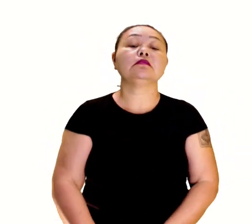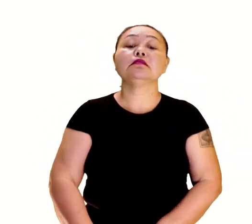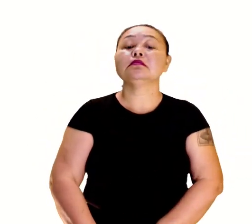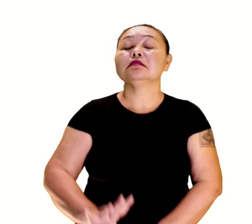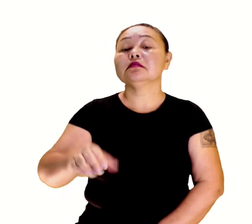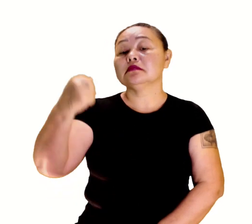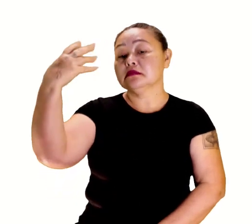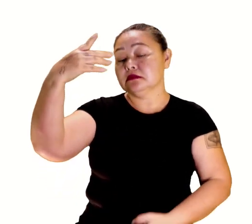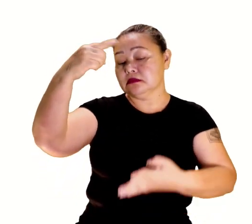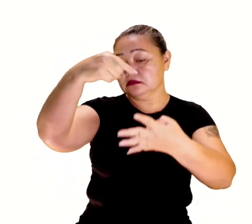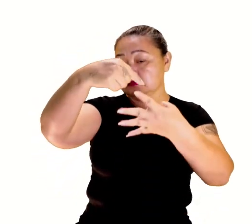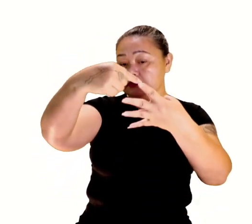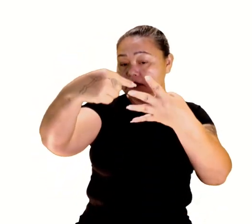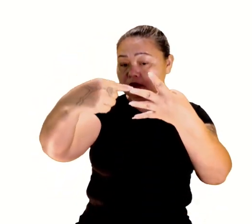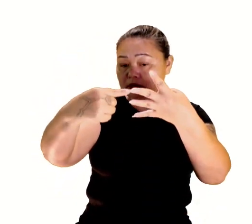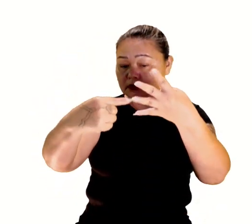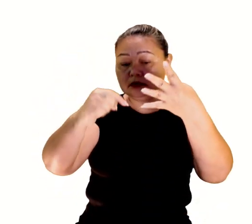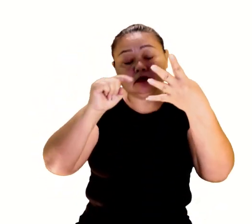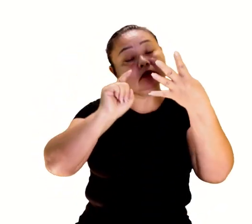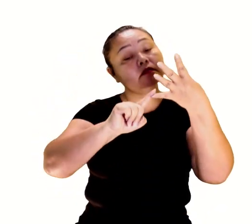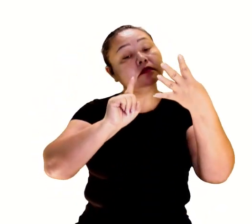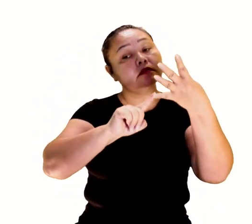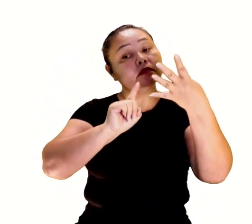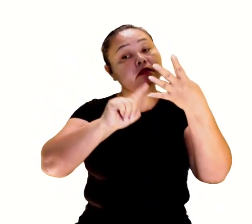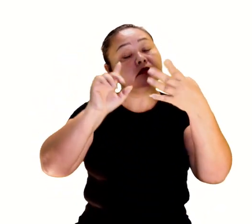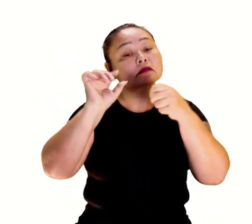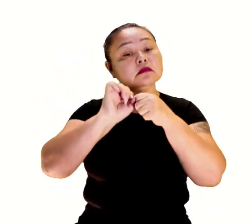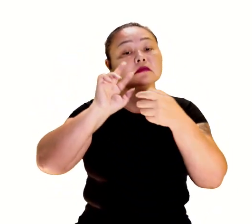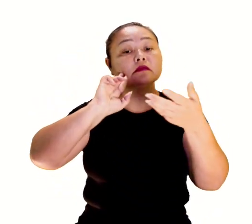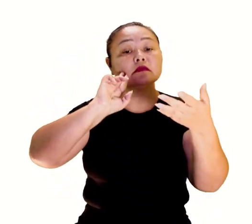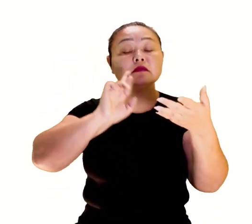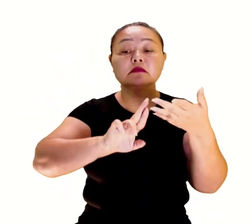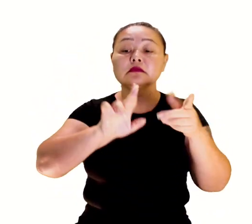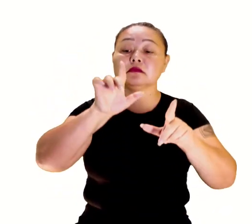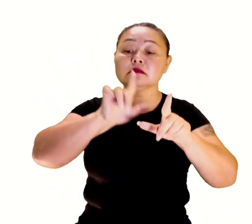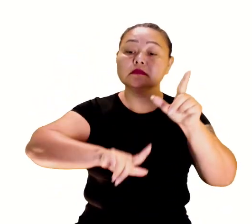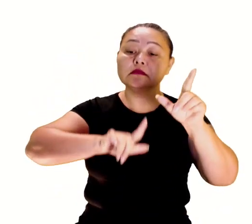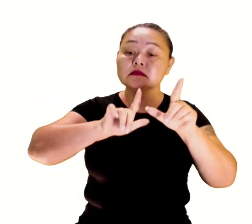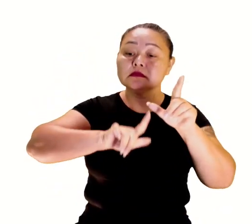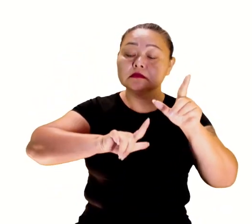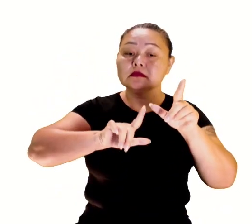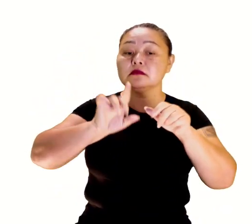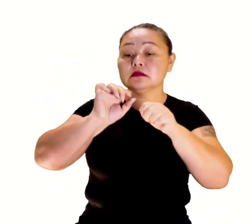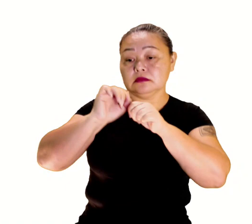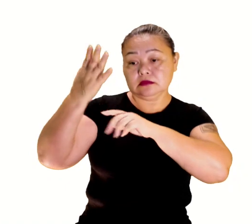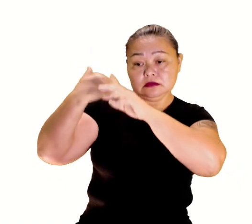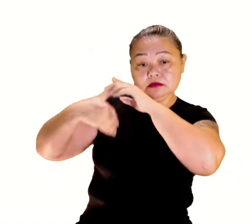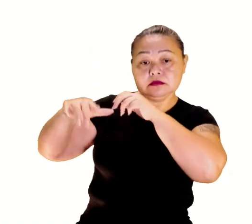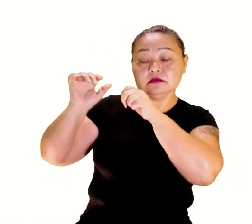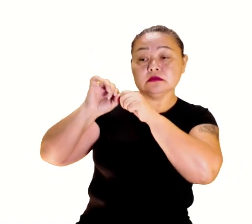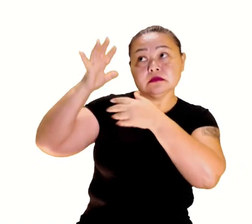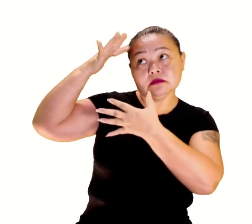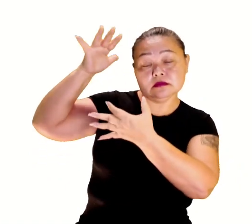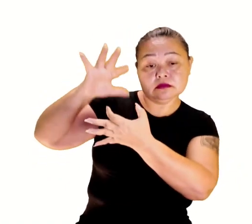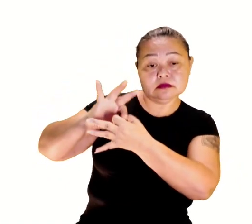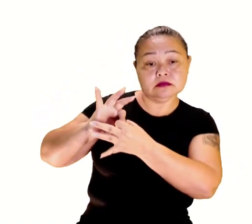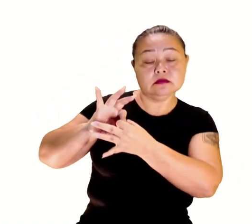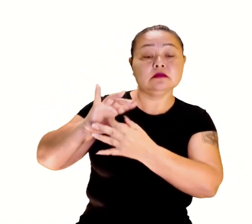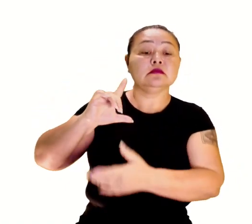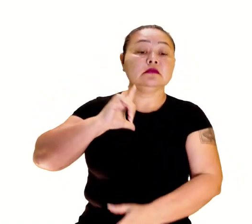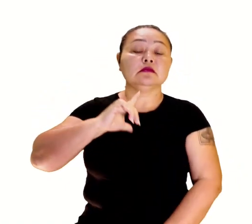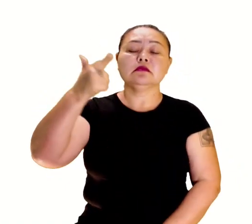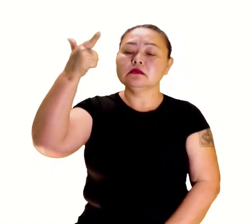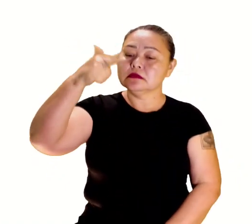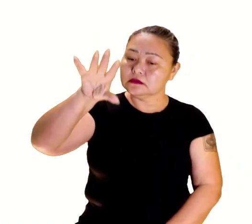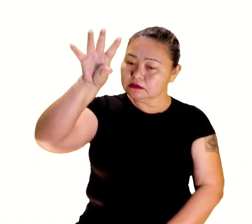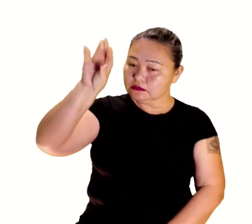No quarto passo, então, temos quem? Achar o valor da incógnita, que é aquele passo anterior que faz pela lógica, né? Então, a gente repete todos